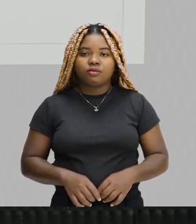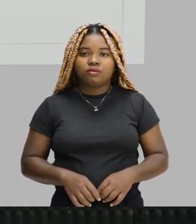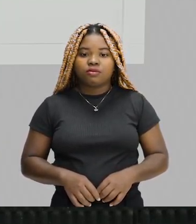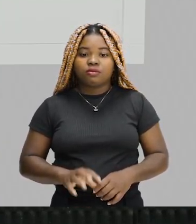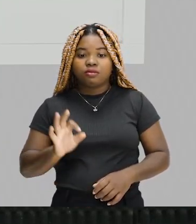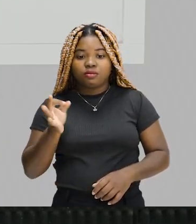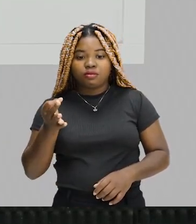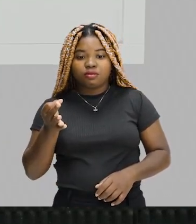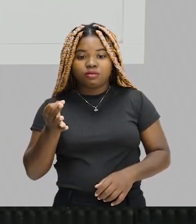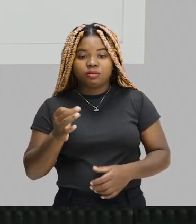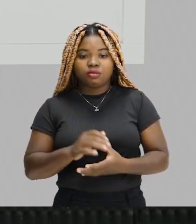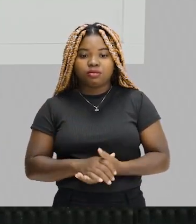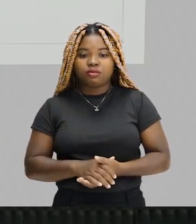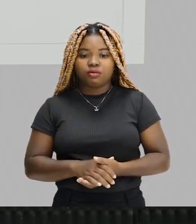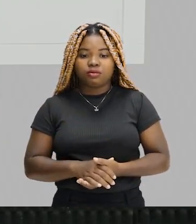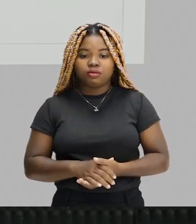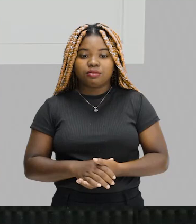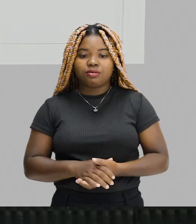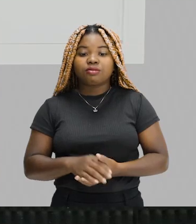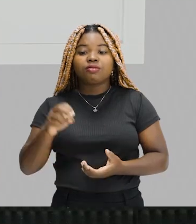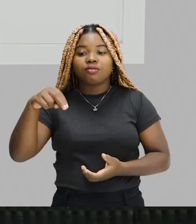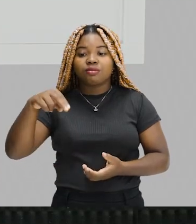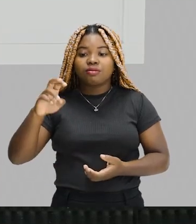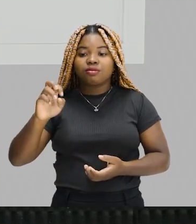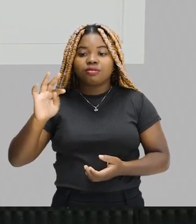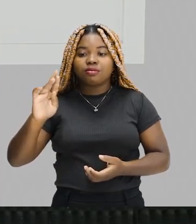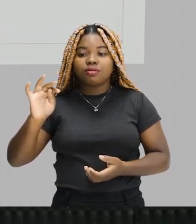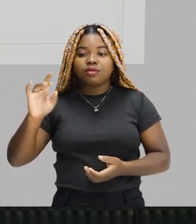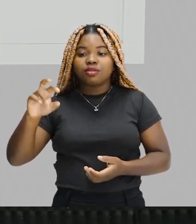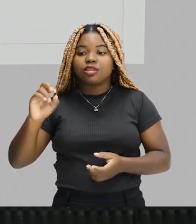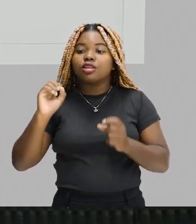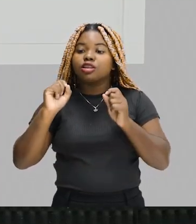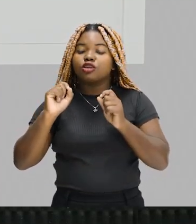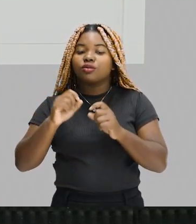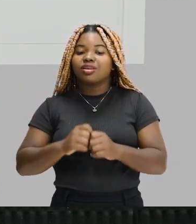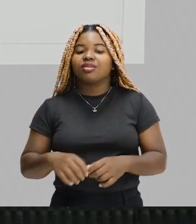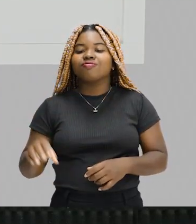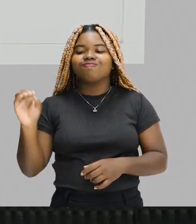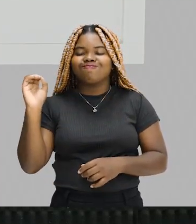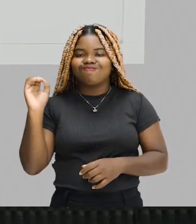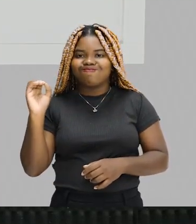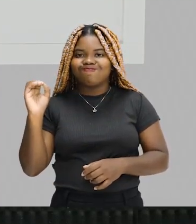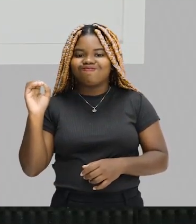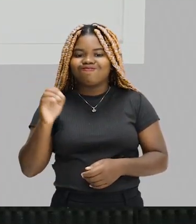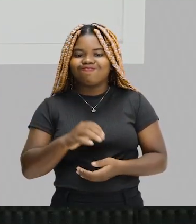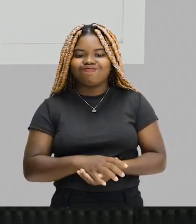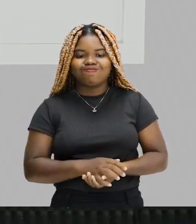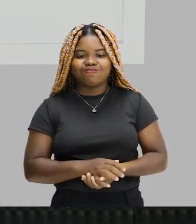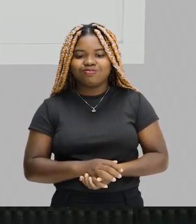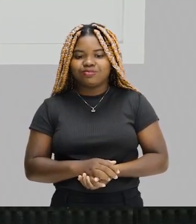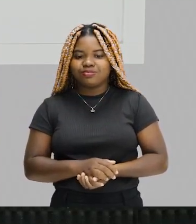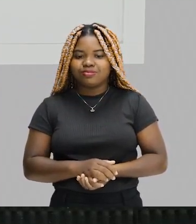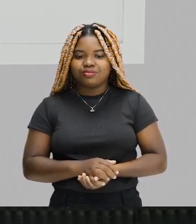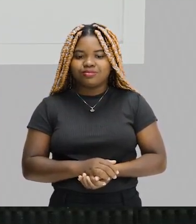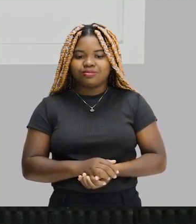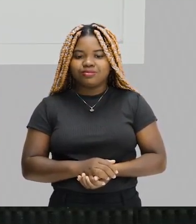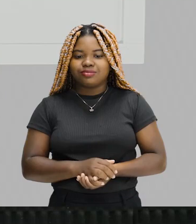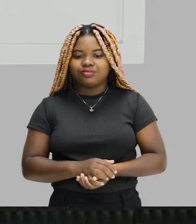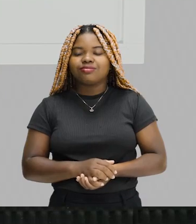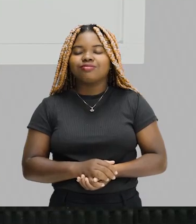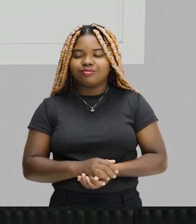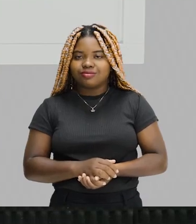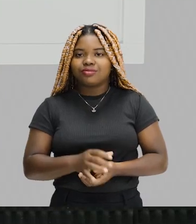Certinho? Então, a carga do neutrino é zero, né? A carga do neutrino é